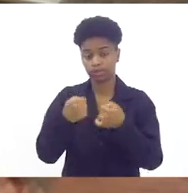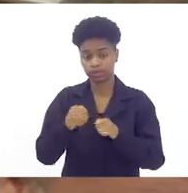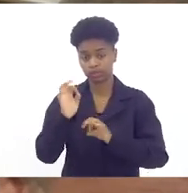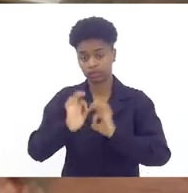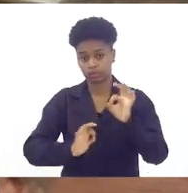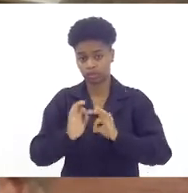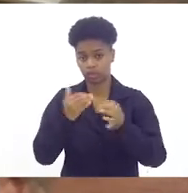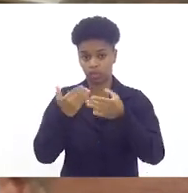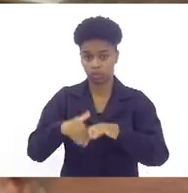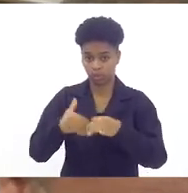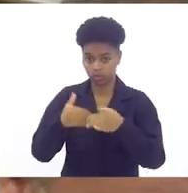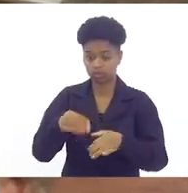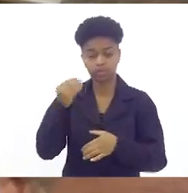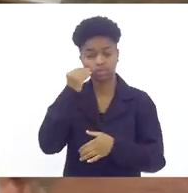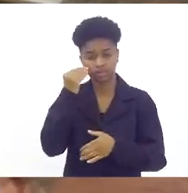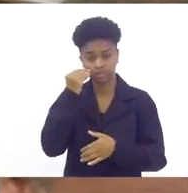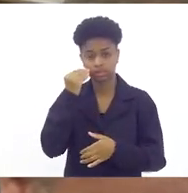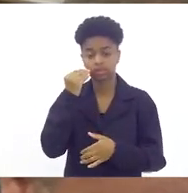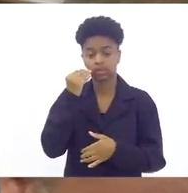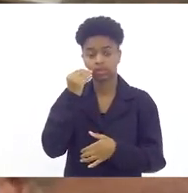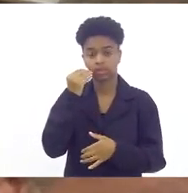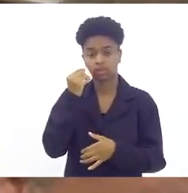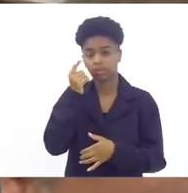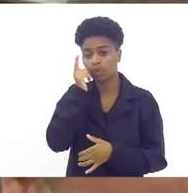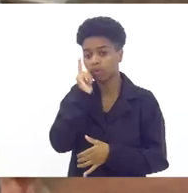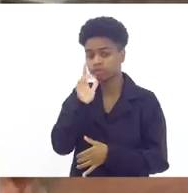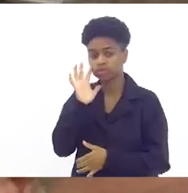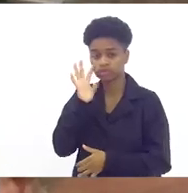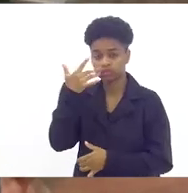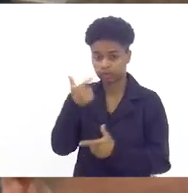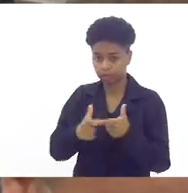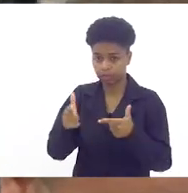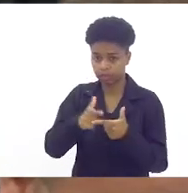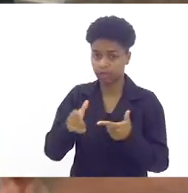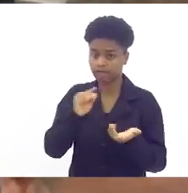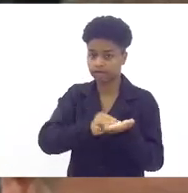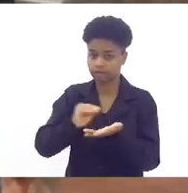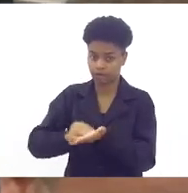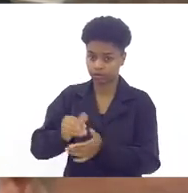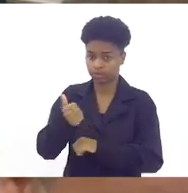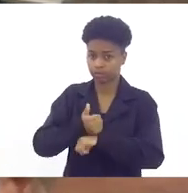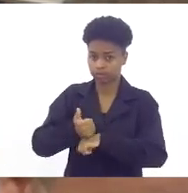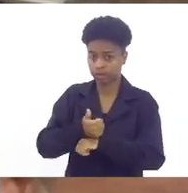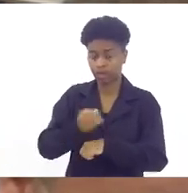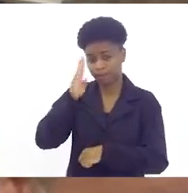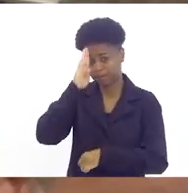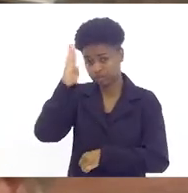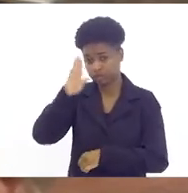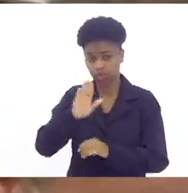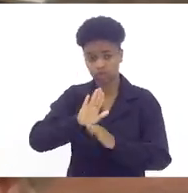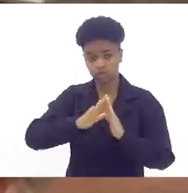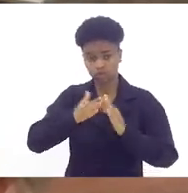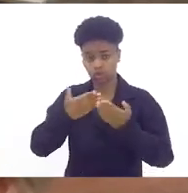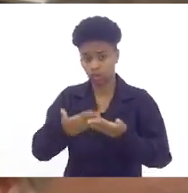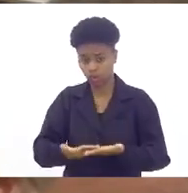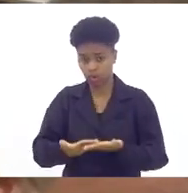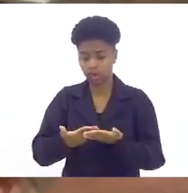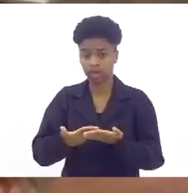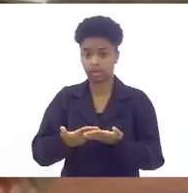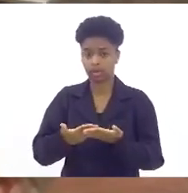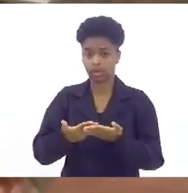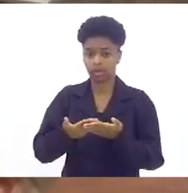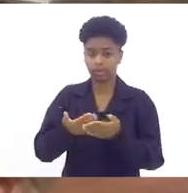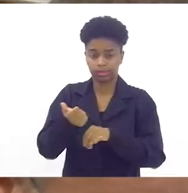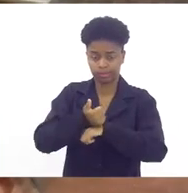público para suprir as carências em especial nos colégios de aplicação tá não só já é já